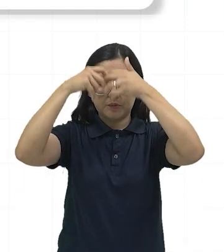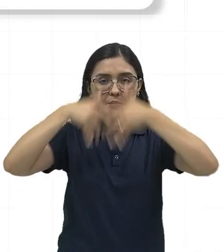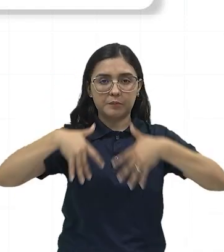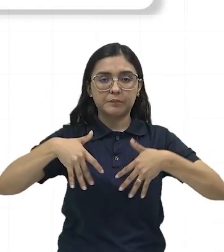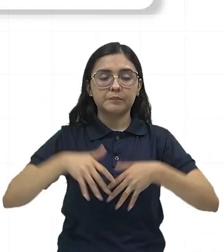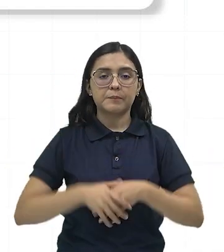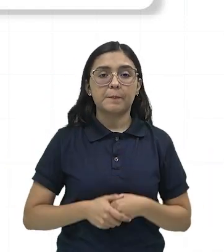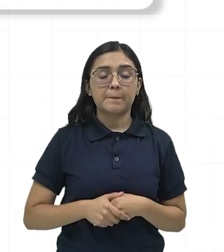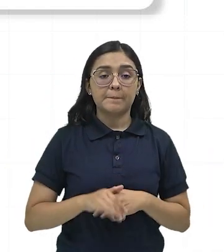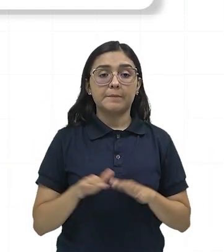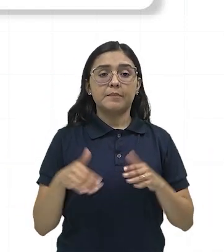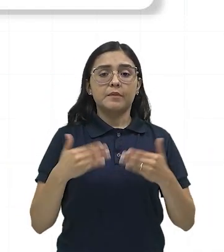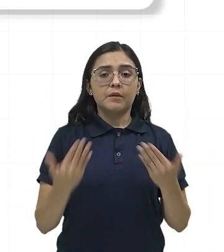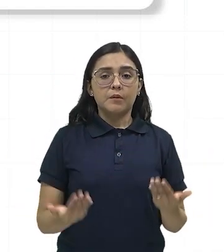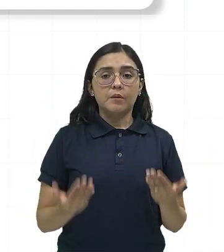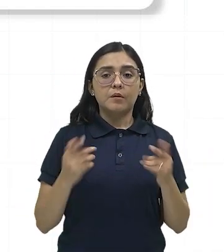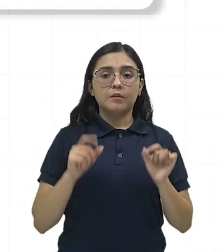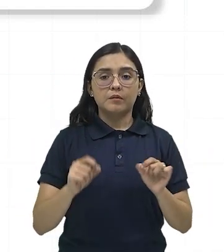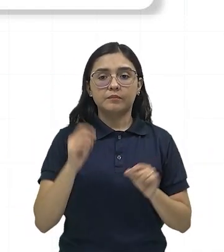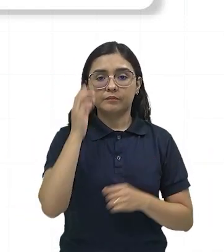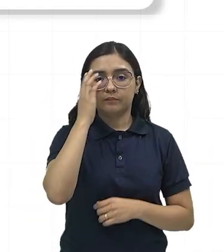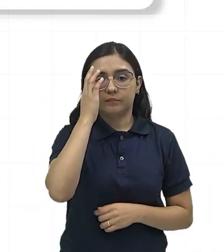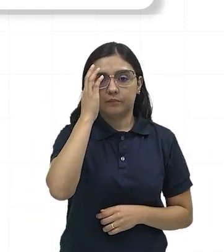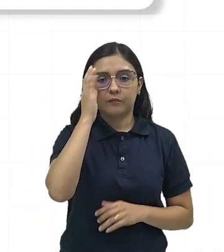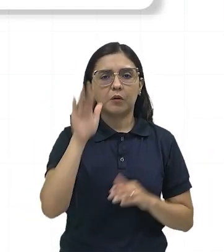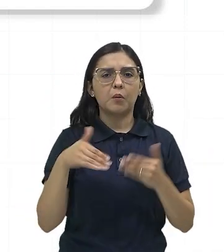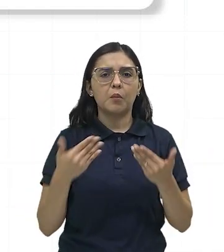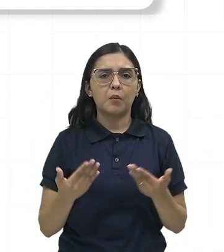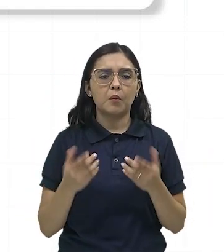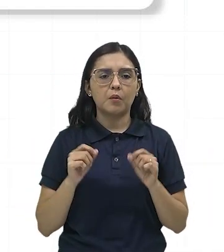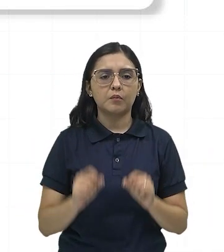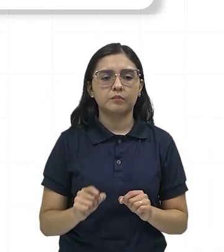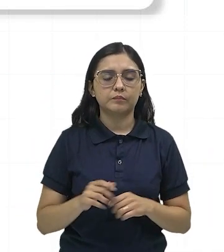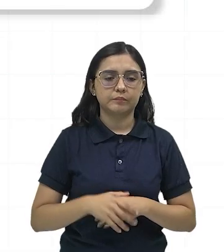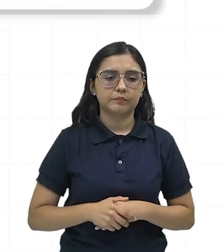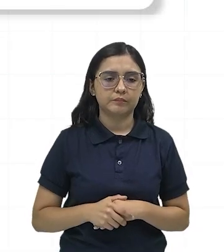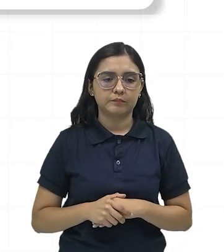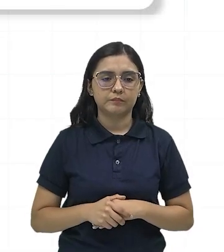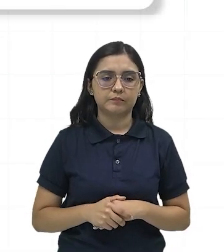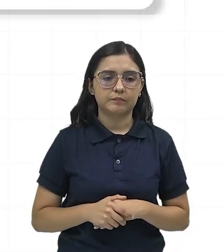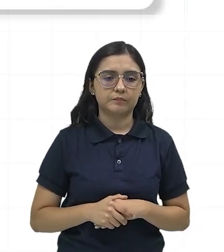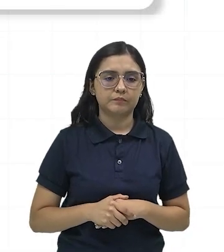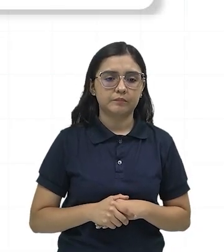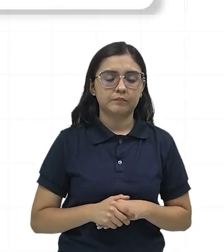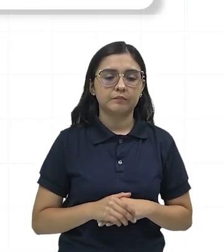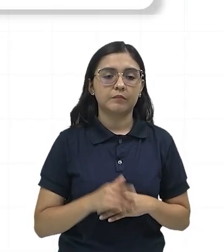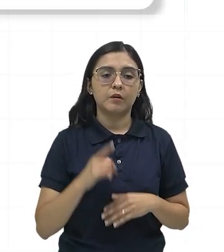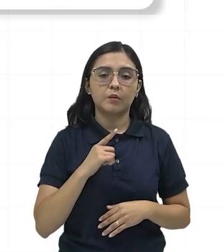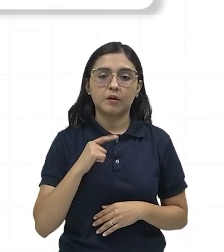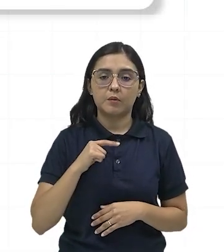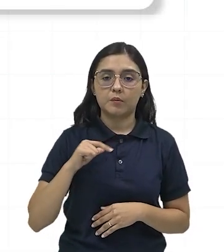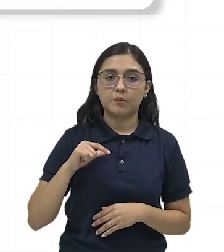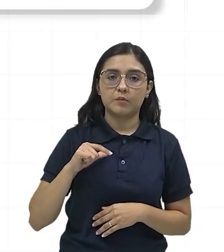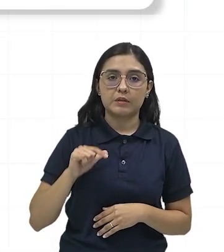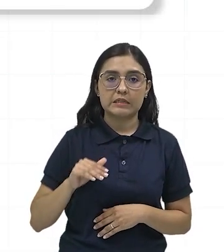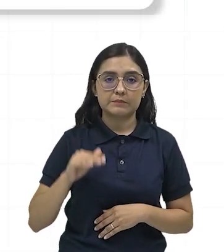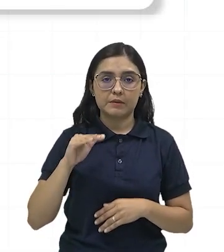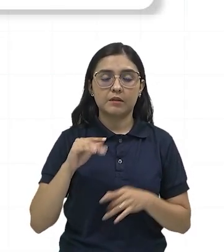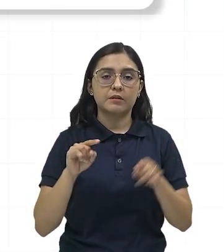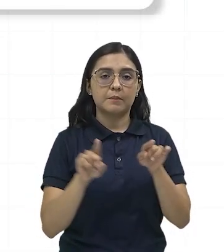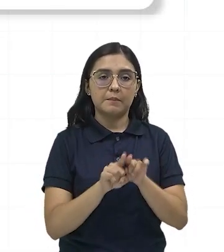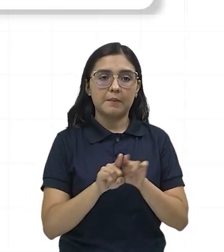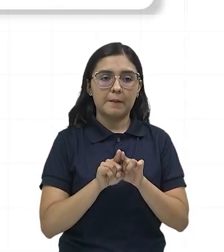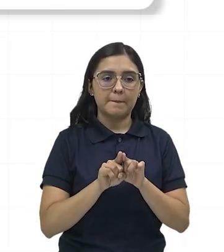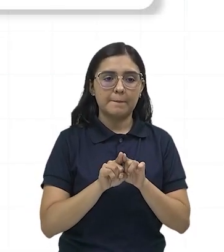nervoso, tá? E quais seriam essas funções fisiológicas? O crescimento, o